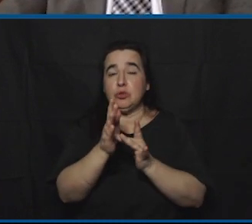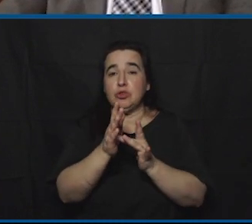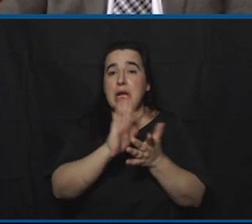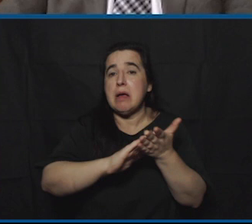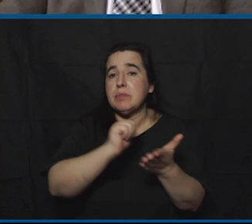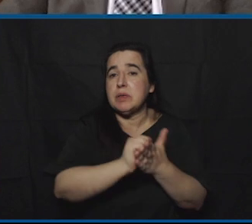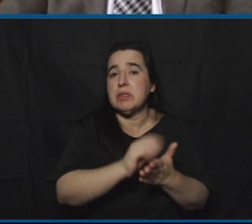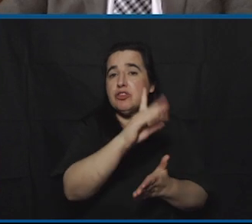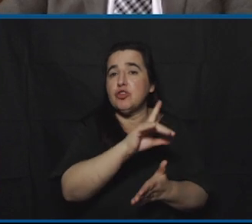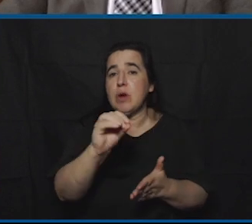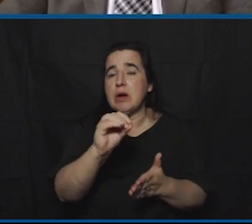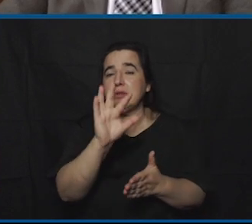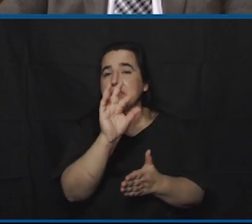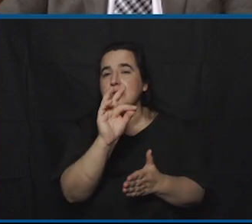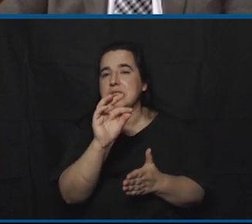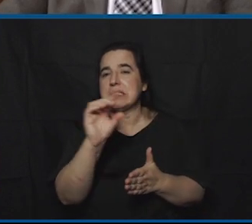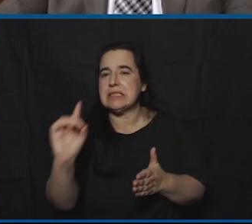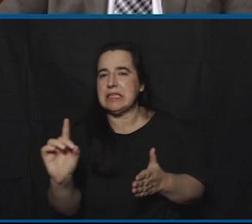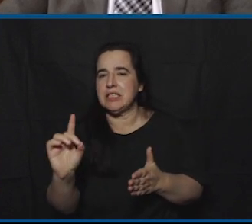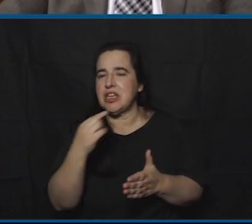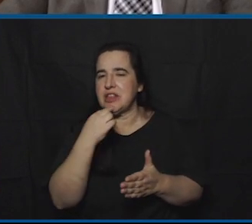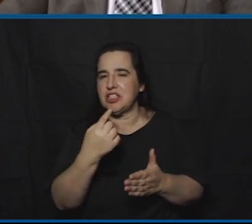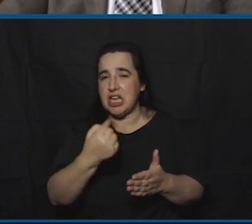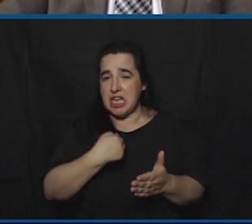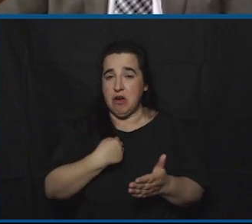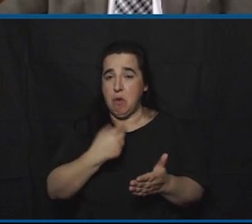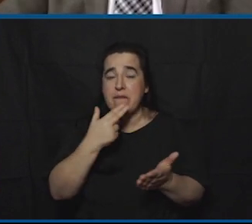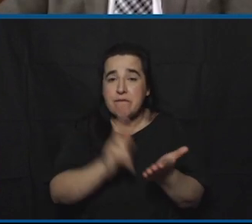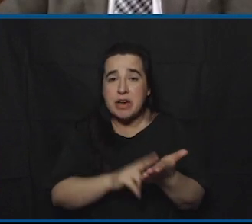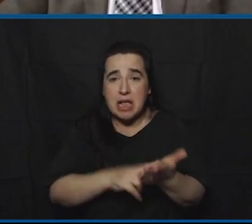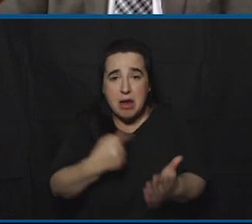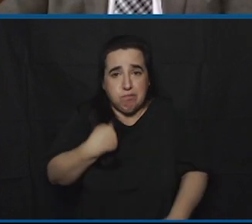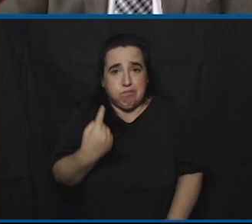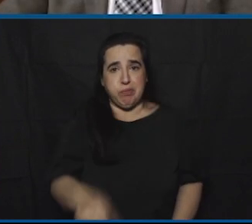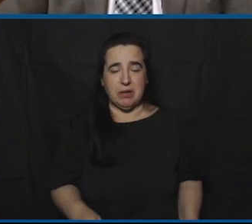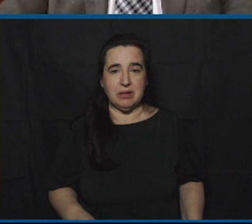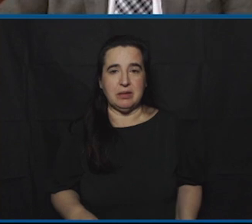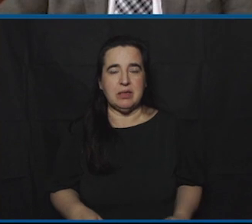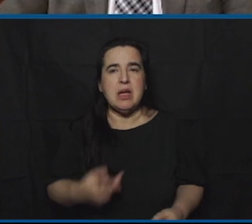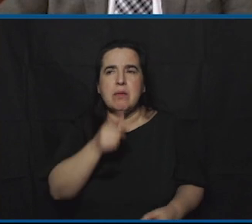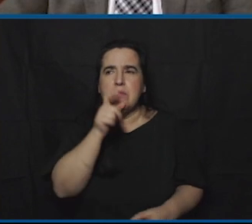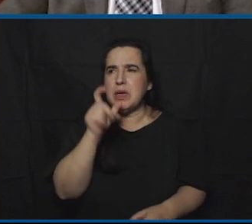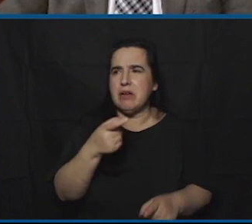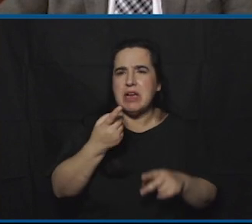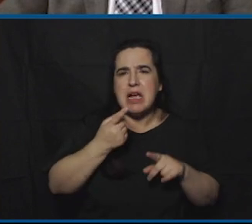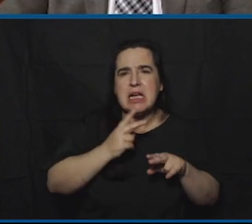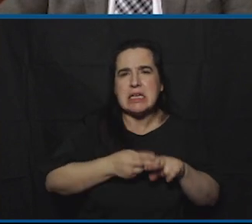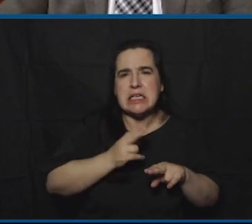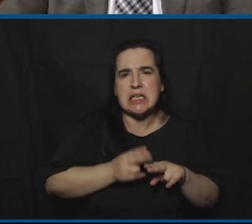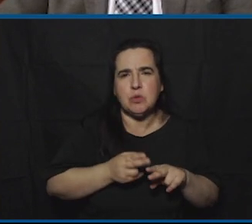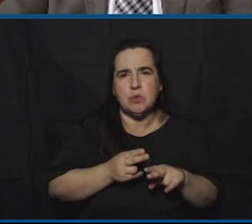14,6, vai-se declarar: eu sou a verdade. E esta palavra, no grego, aletheia, tem um significado